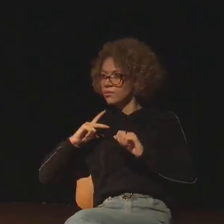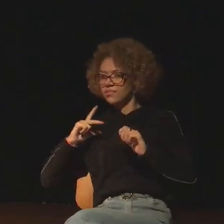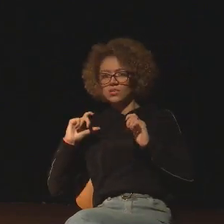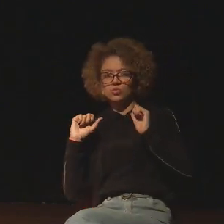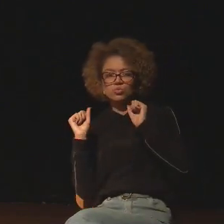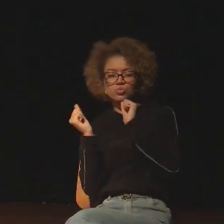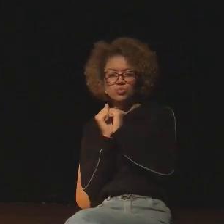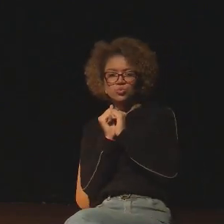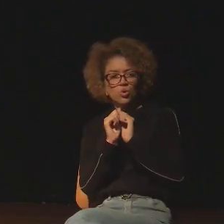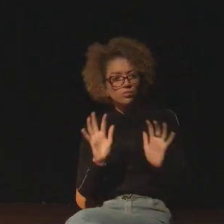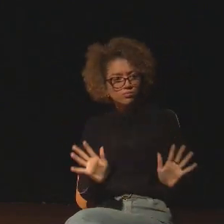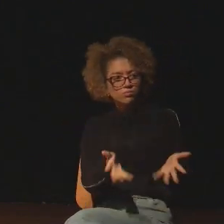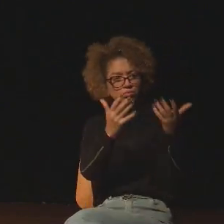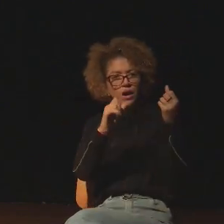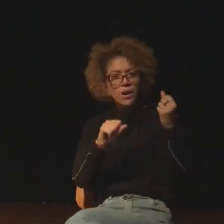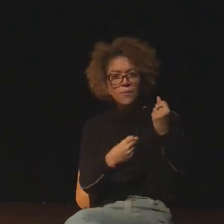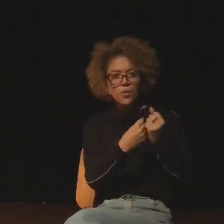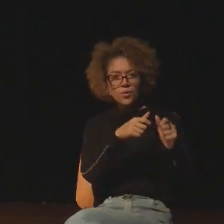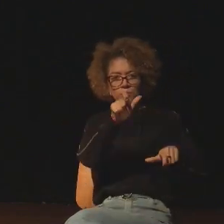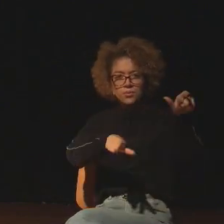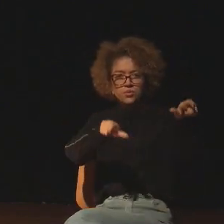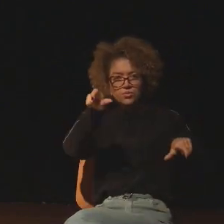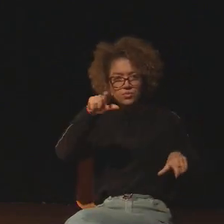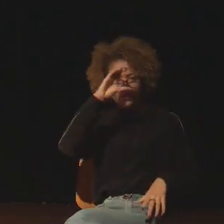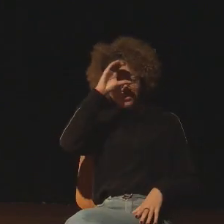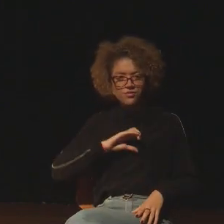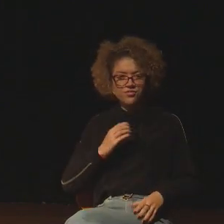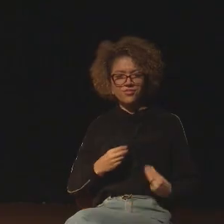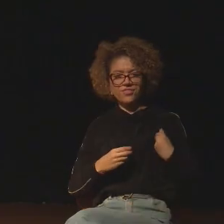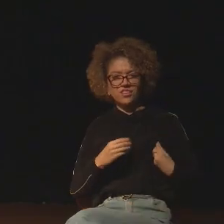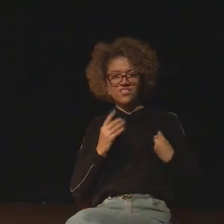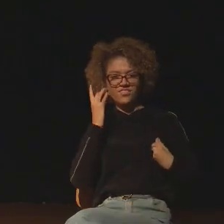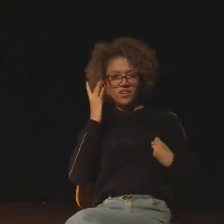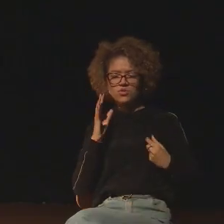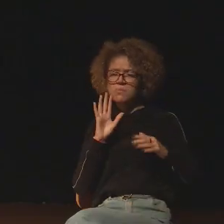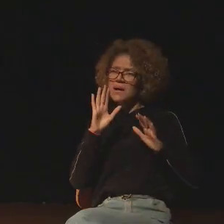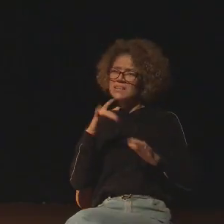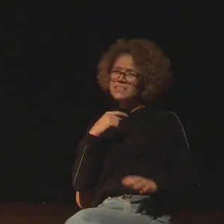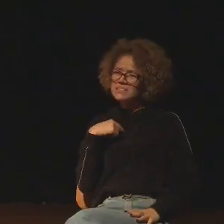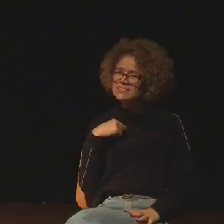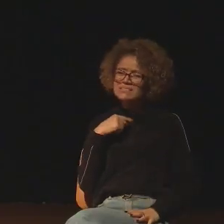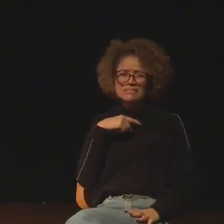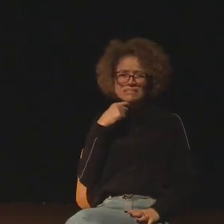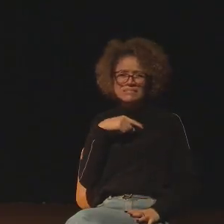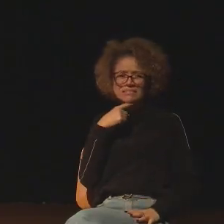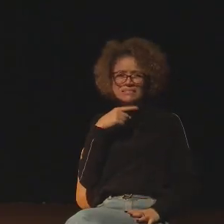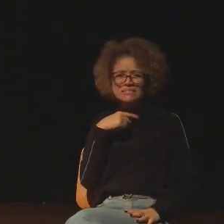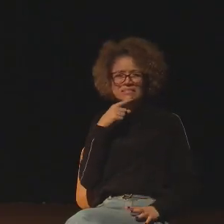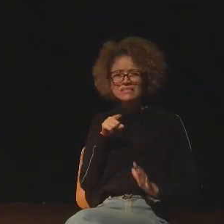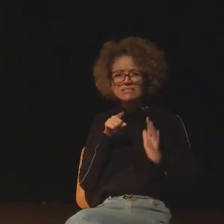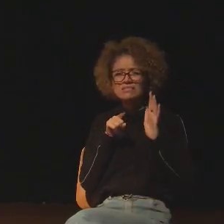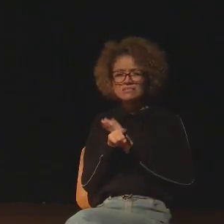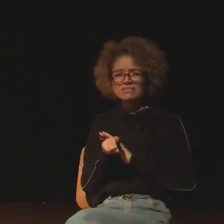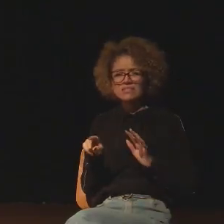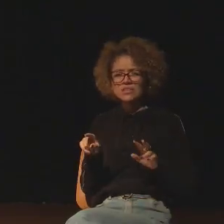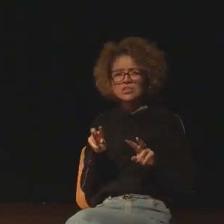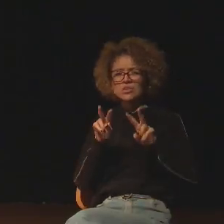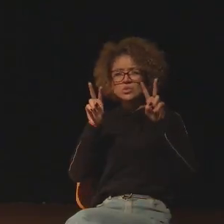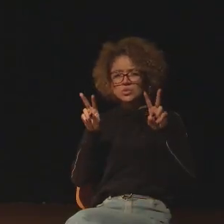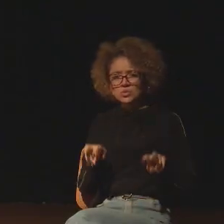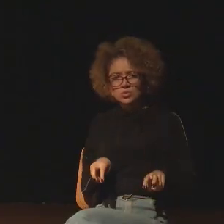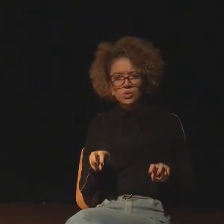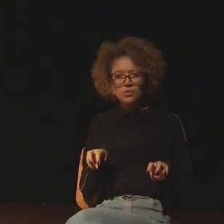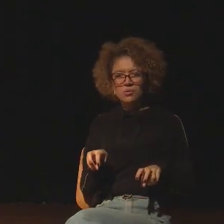também fiquei em dúvida, e daí talvez a equipe do MASP pudesse responder, sobre as cascatas, né, na